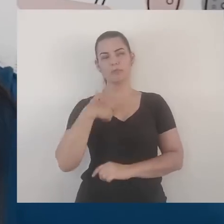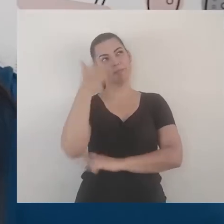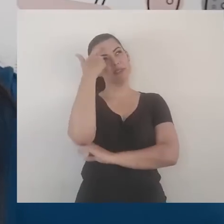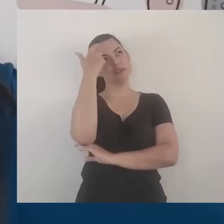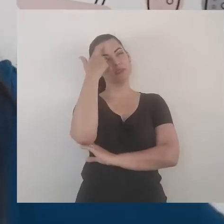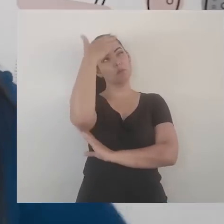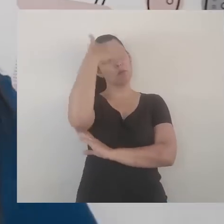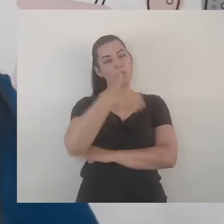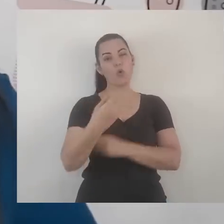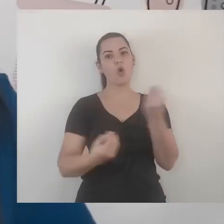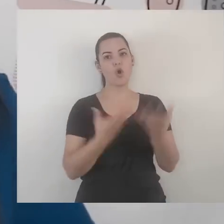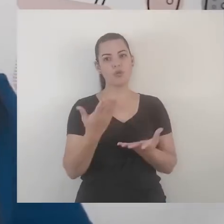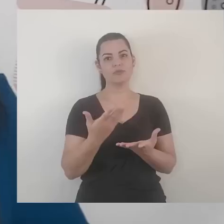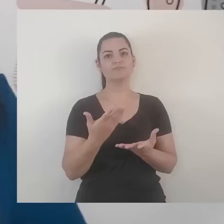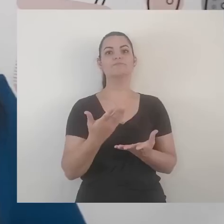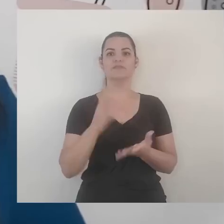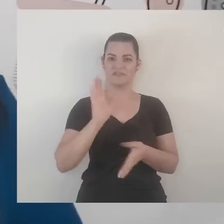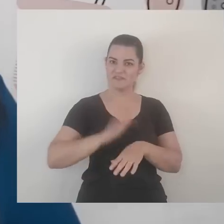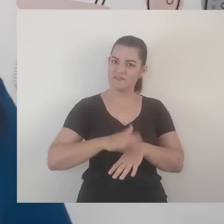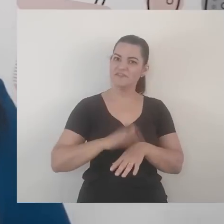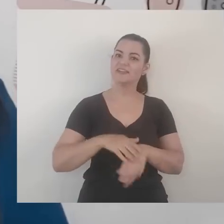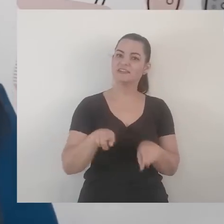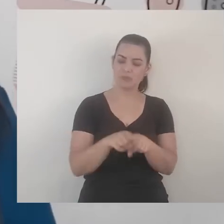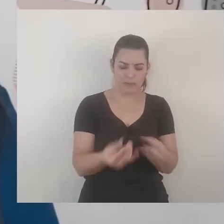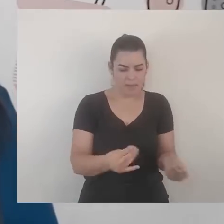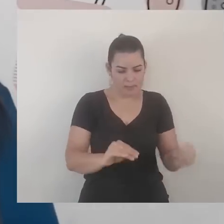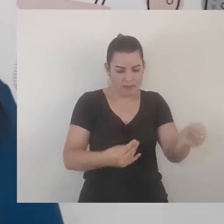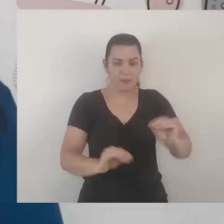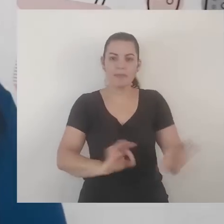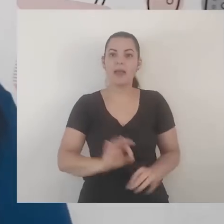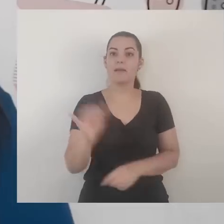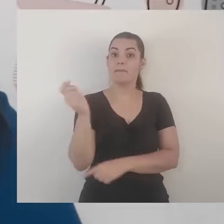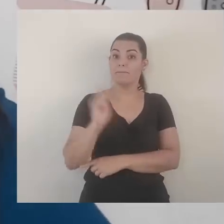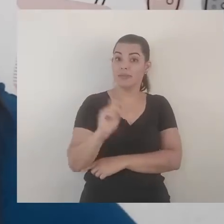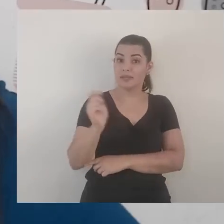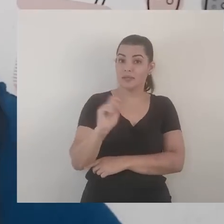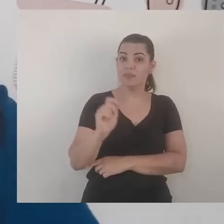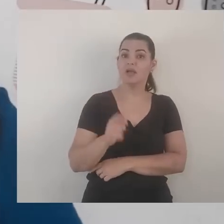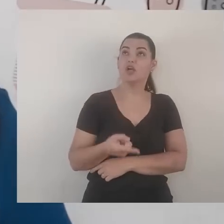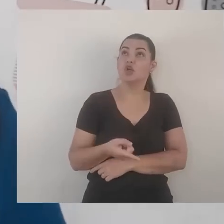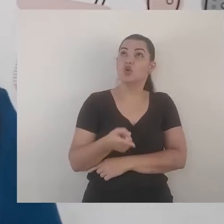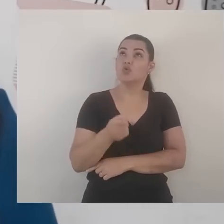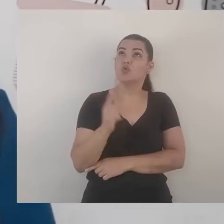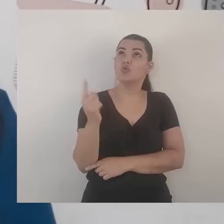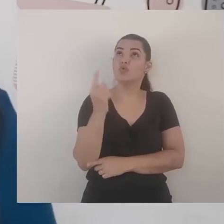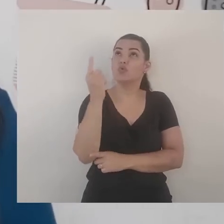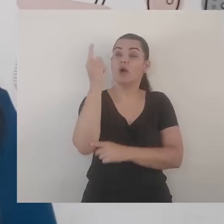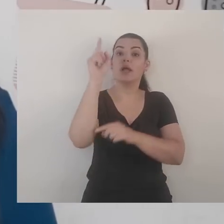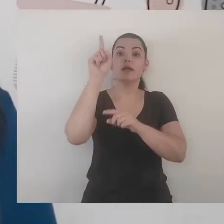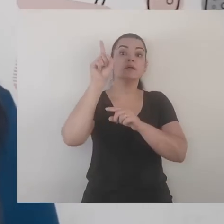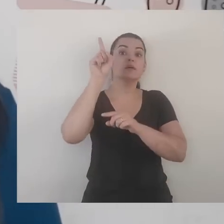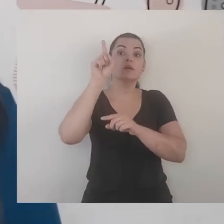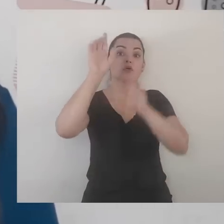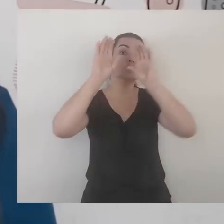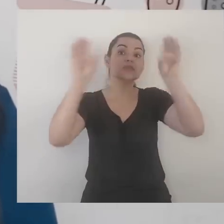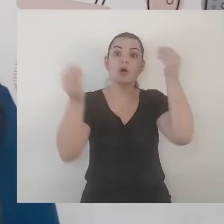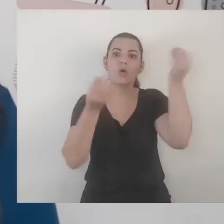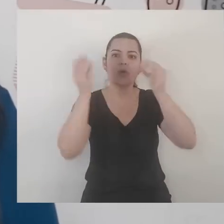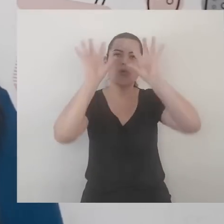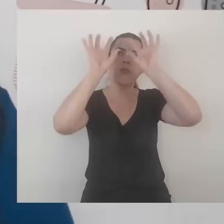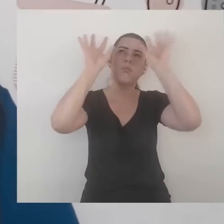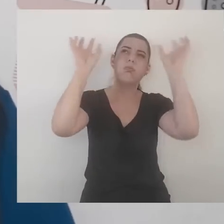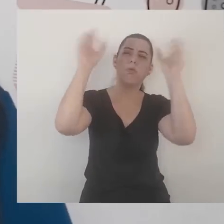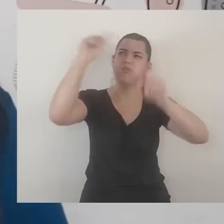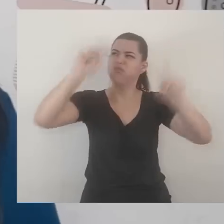fez? Enviou uma pipa para o céu no meio de uma grande tempestade.